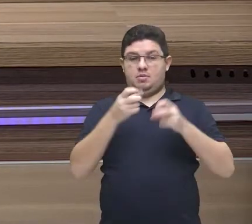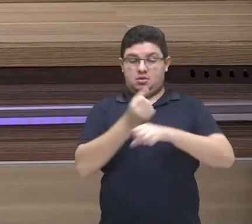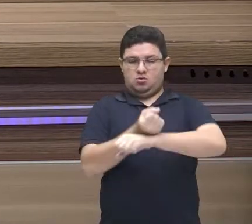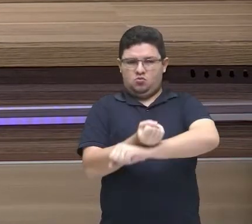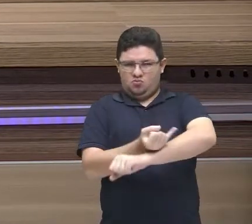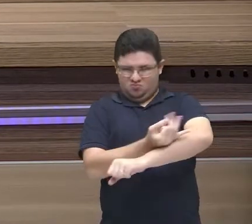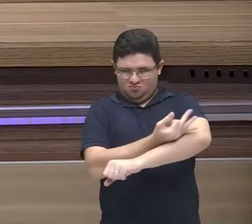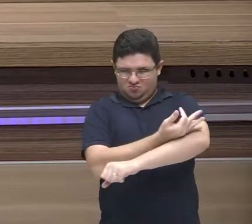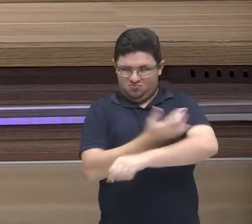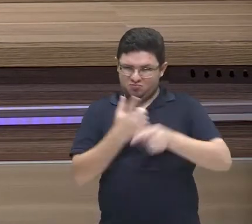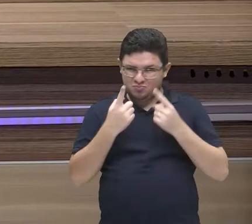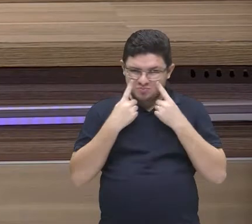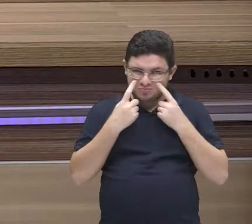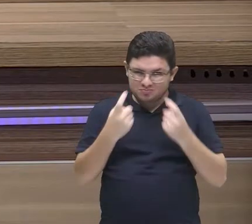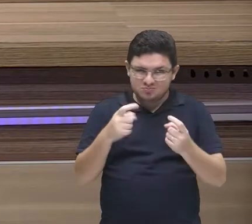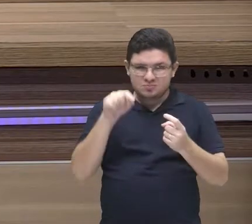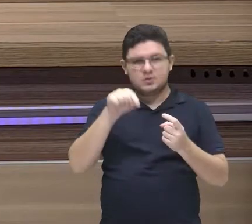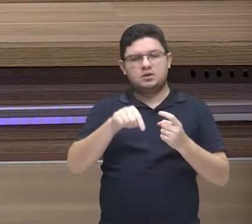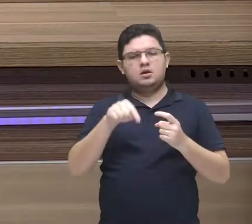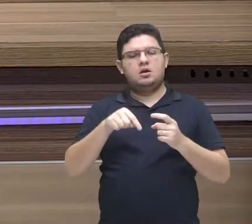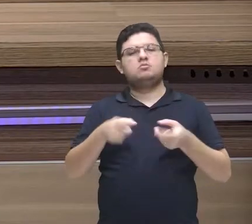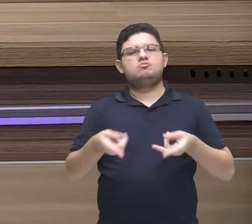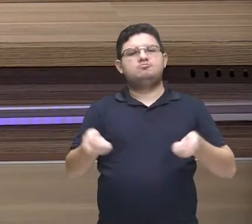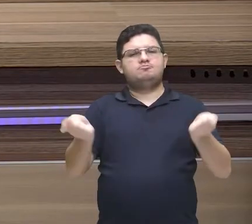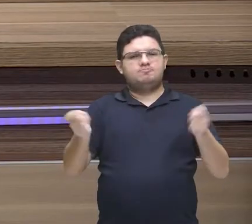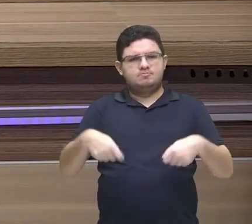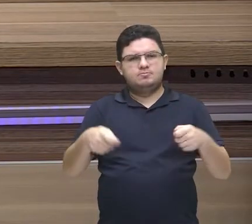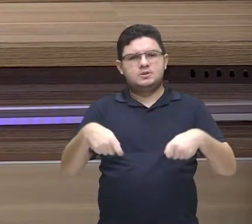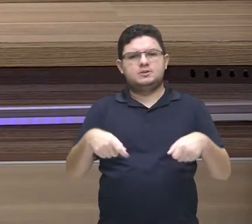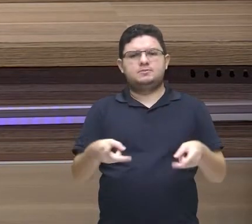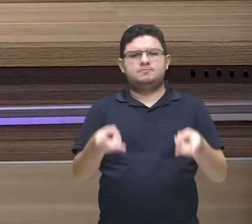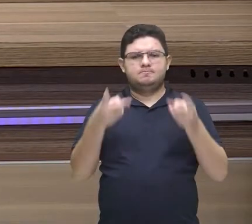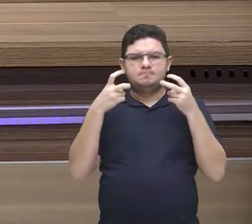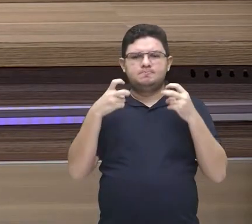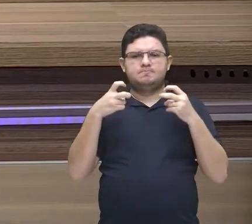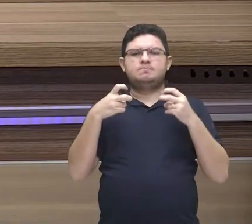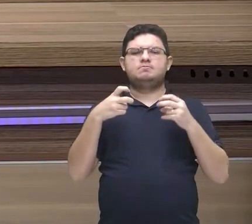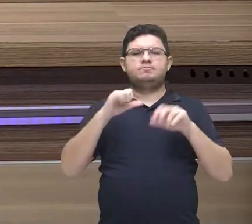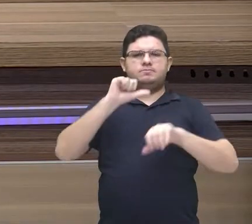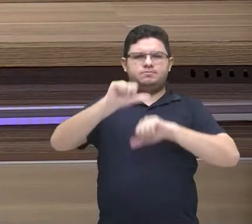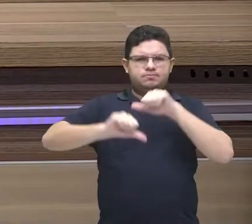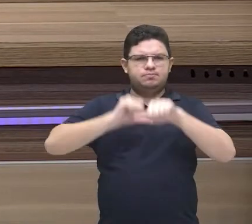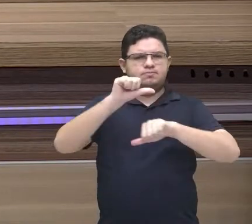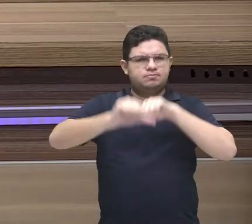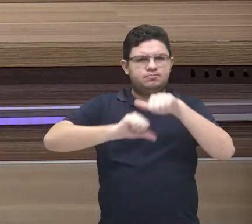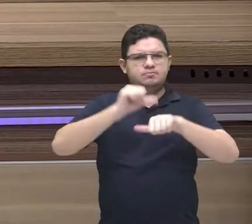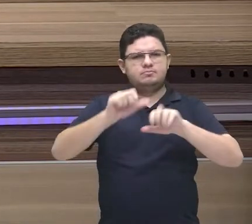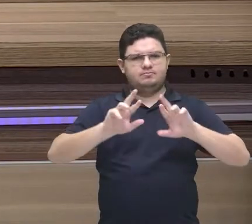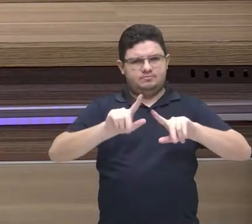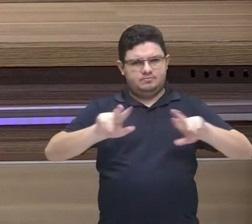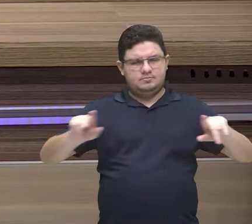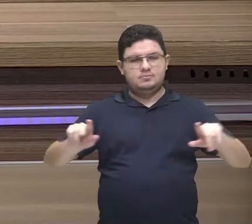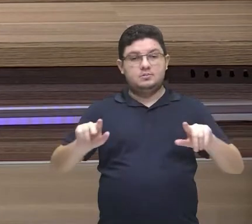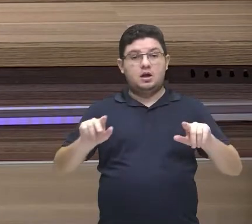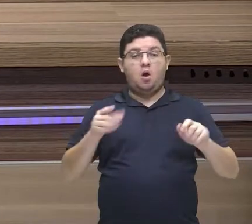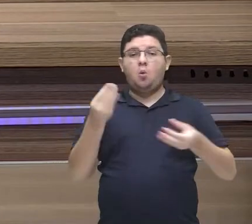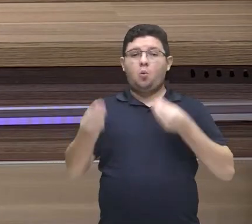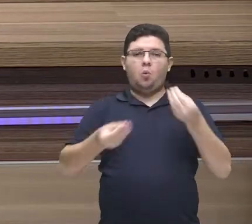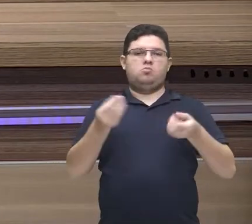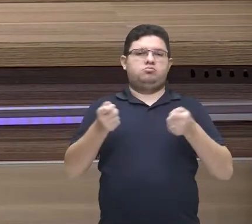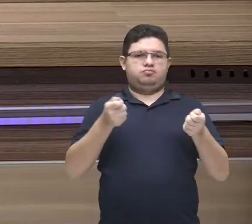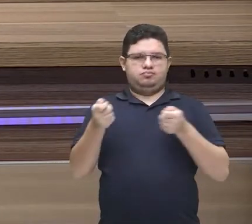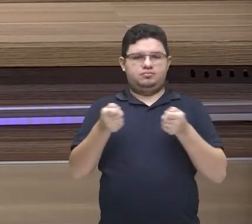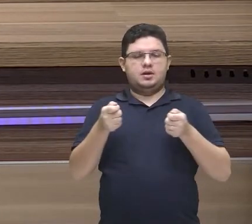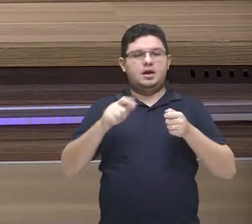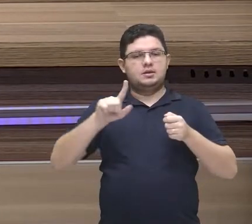que vai fazer com que ele possa perceber todas essas transformações e como ele vai usá-la, né? E aí vem uma outra confusão que